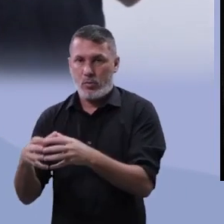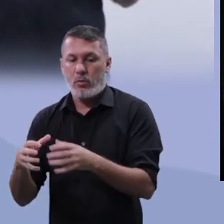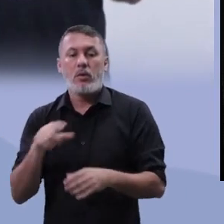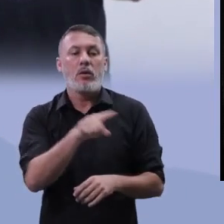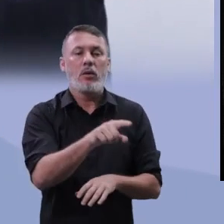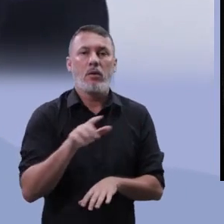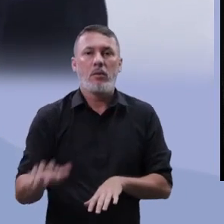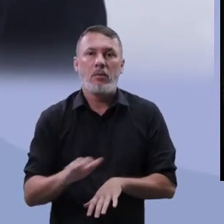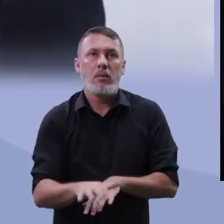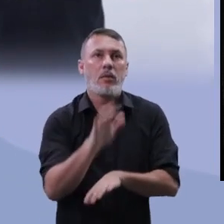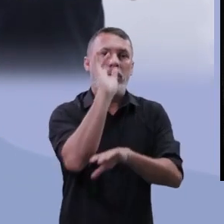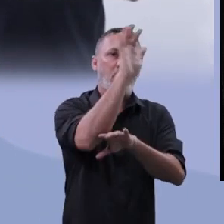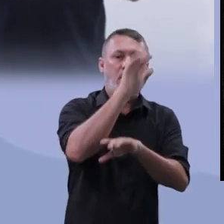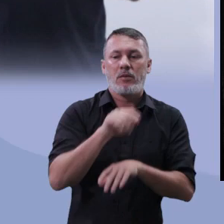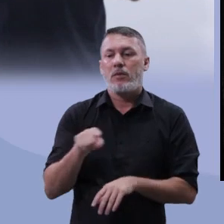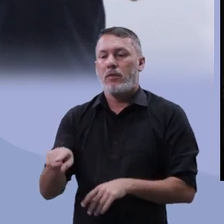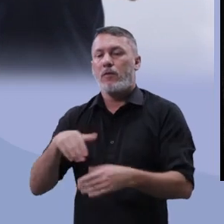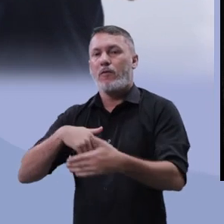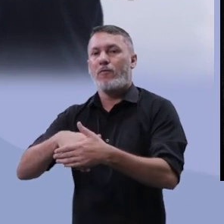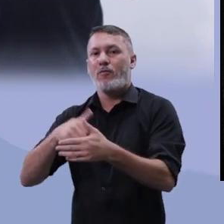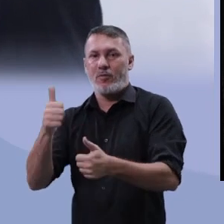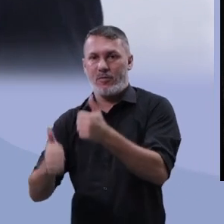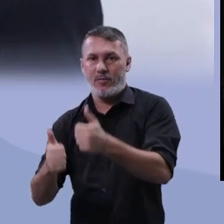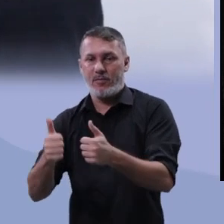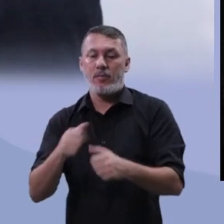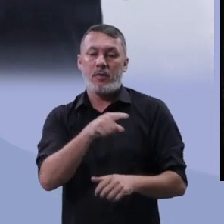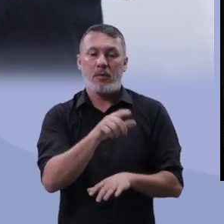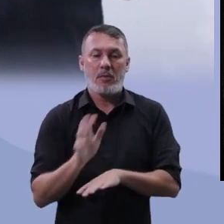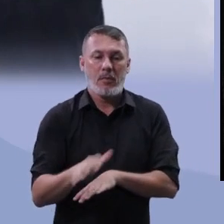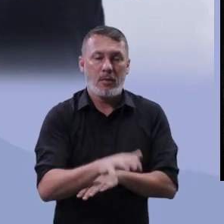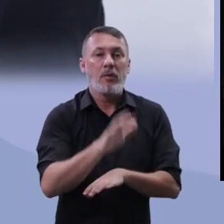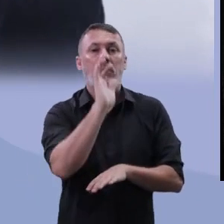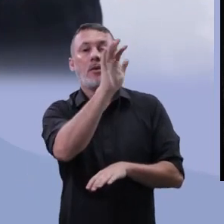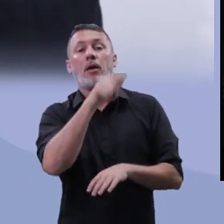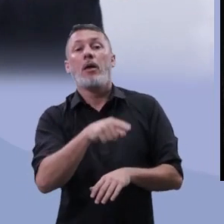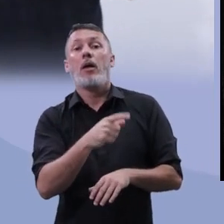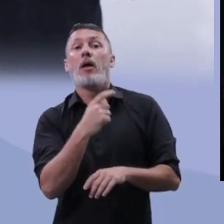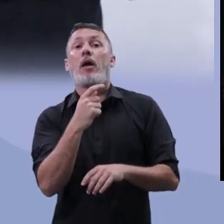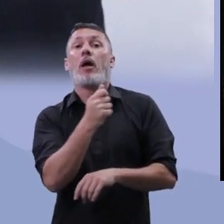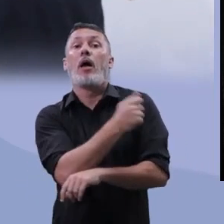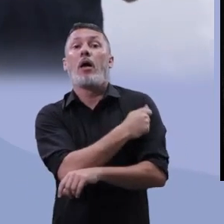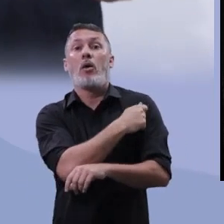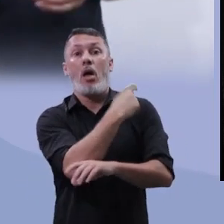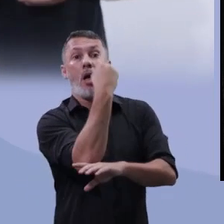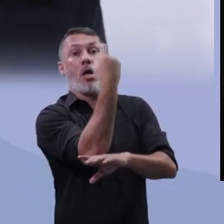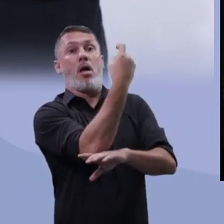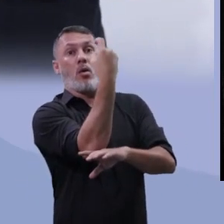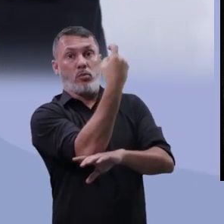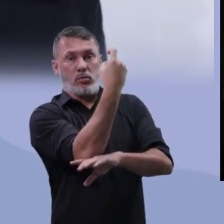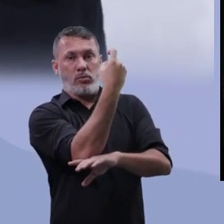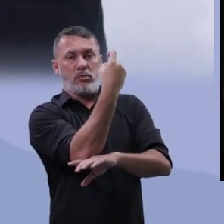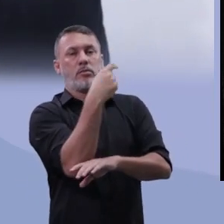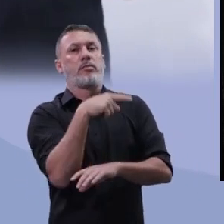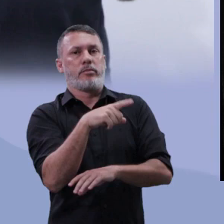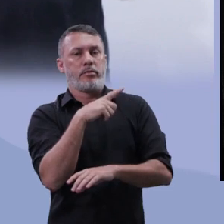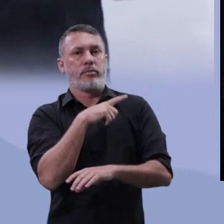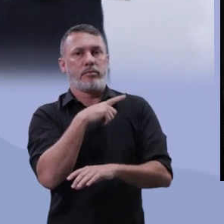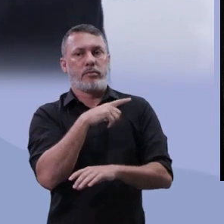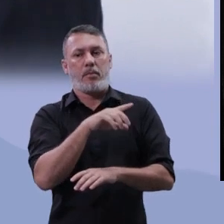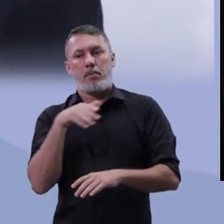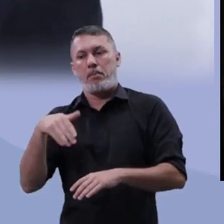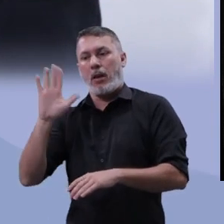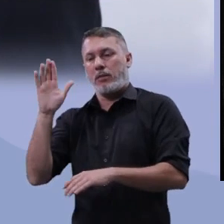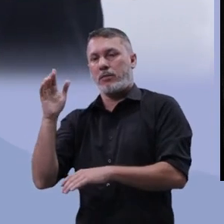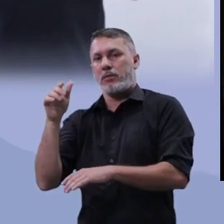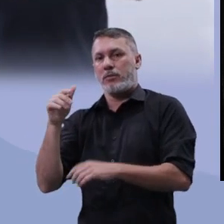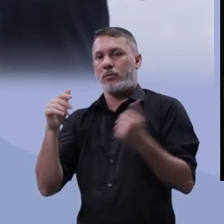jogaria basquete, enquanto o outro jogaria futebol. Sabes que o grupo de basquete é formado pelos alunos mais altos da classe. Tem uma pessoa a mais